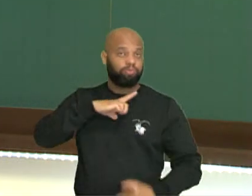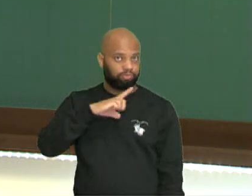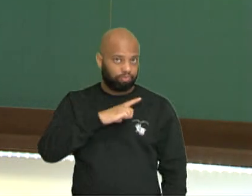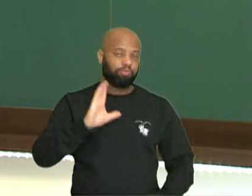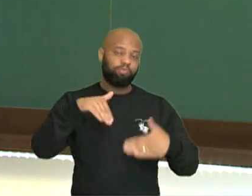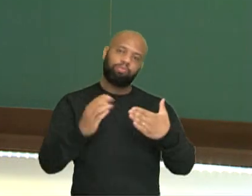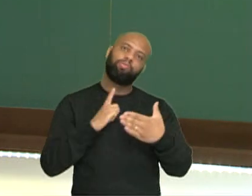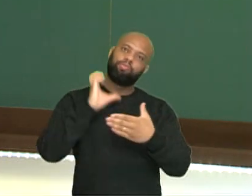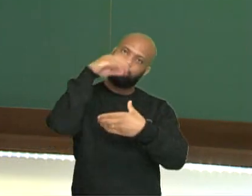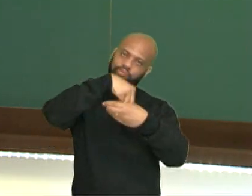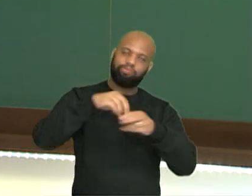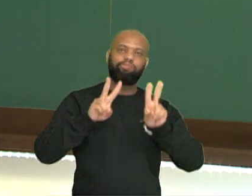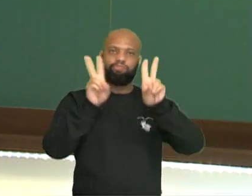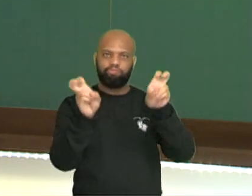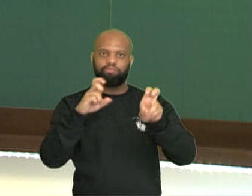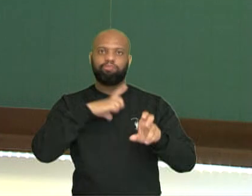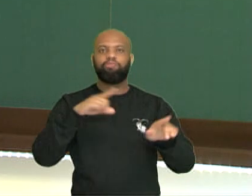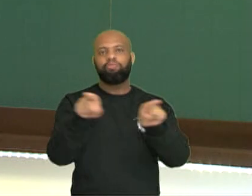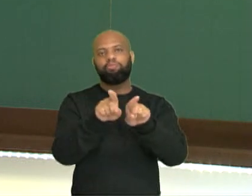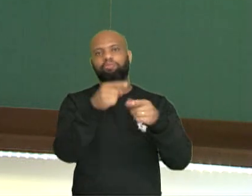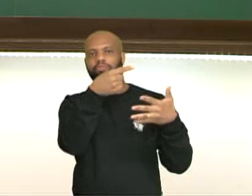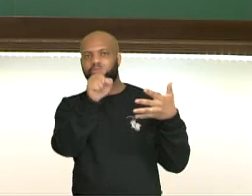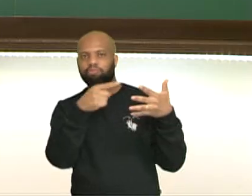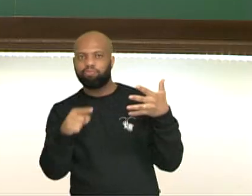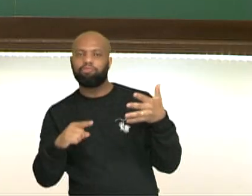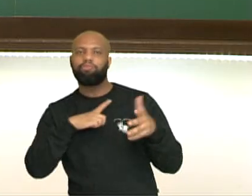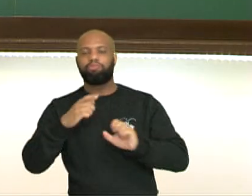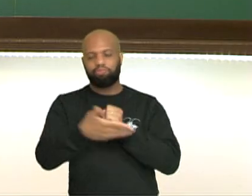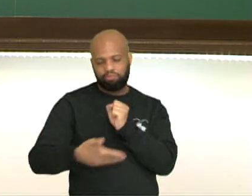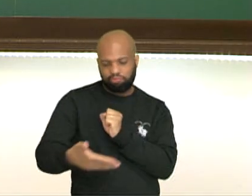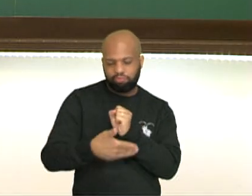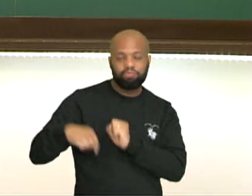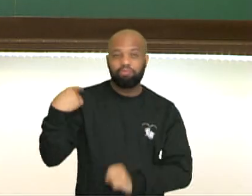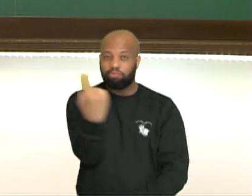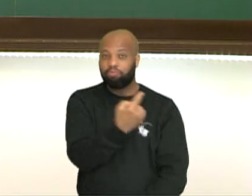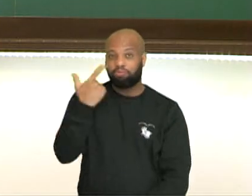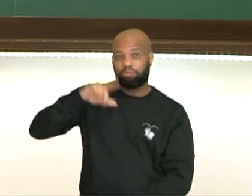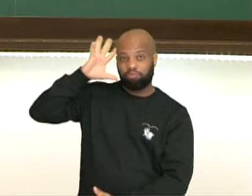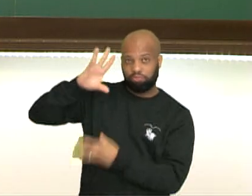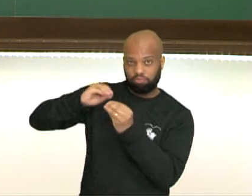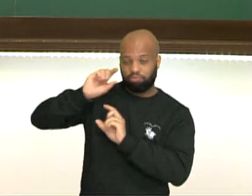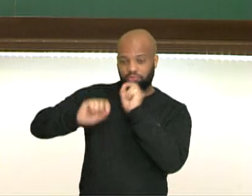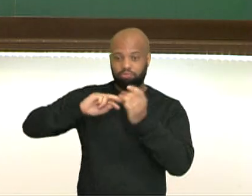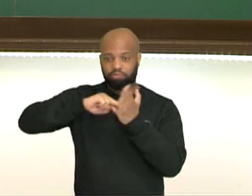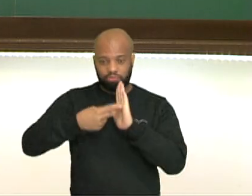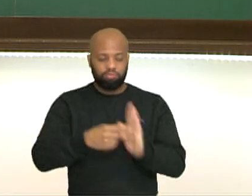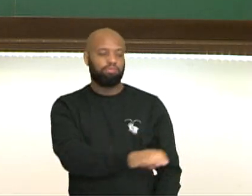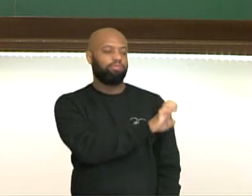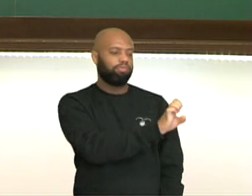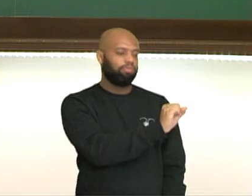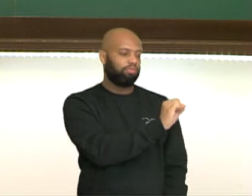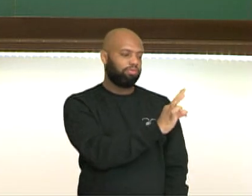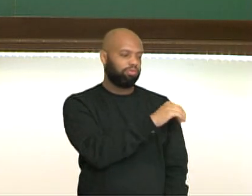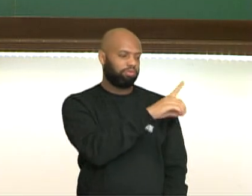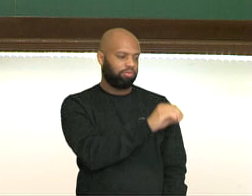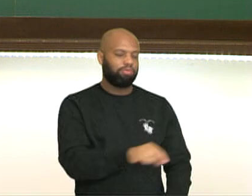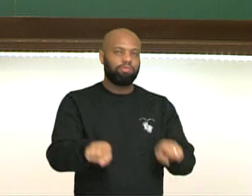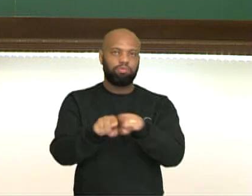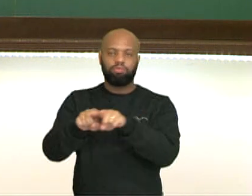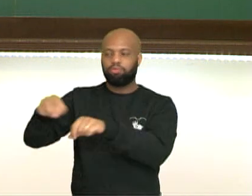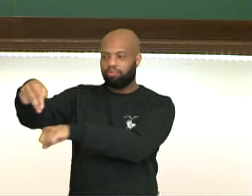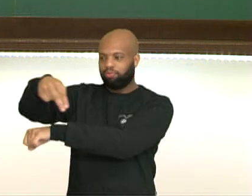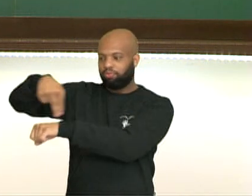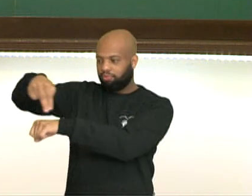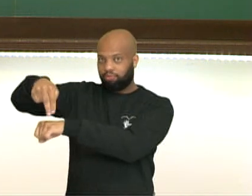desta conotação, nós temos um elemento que faz base para que a gente entenda o que é o Estado e o que é uma nação, que é a palavra